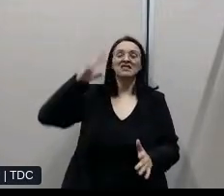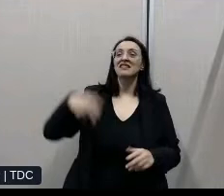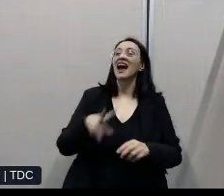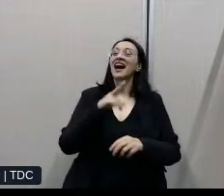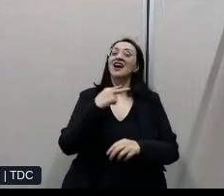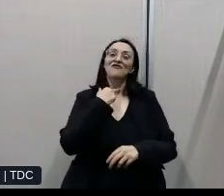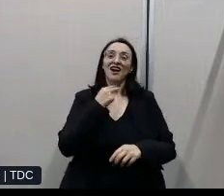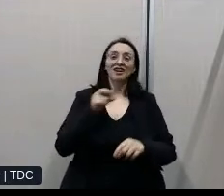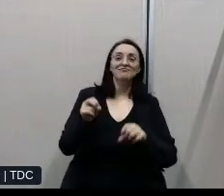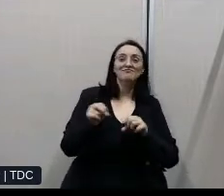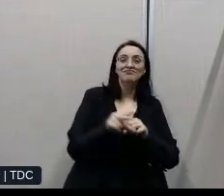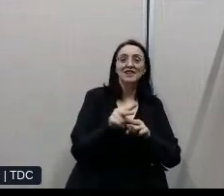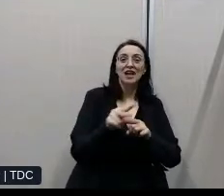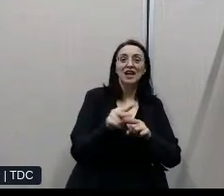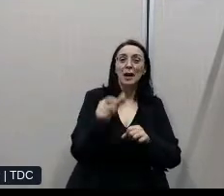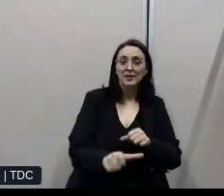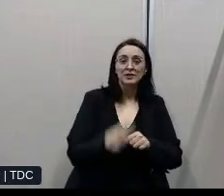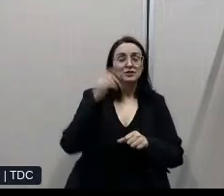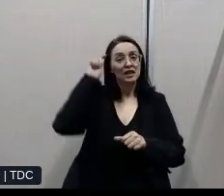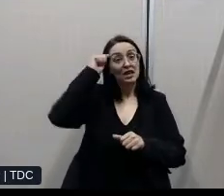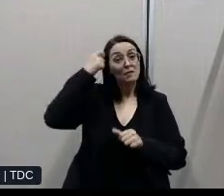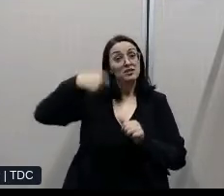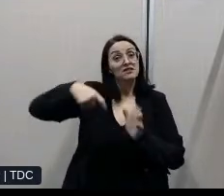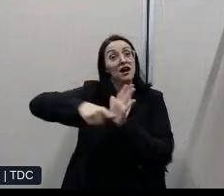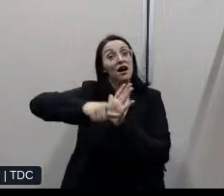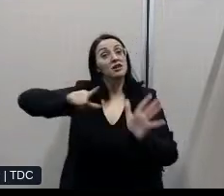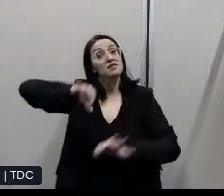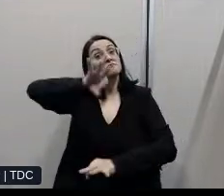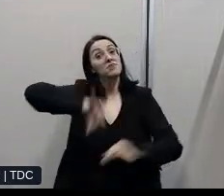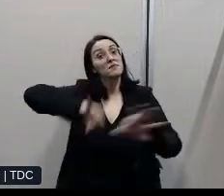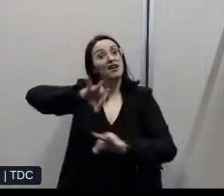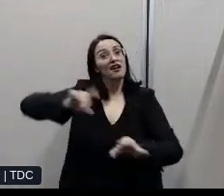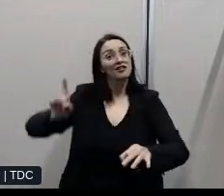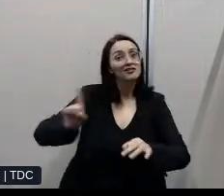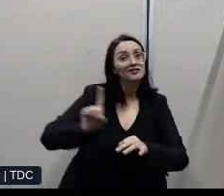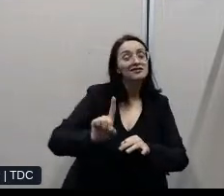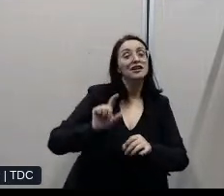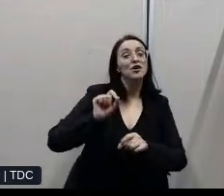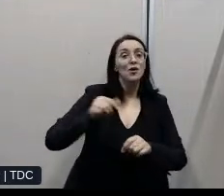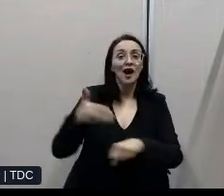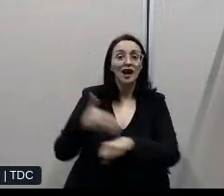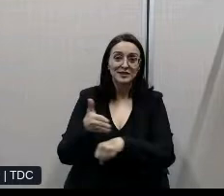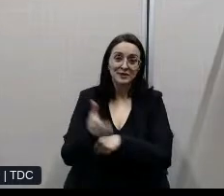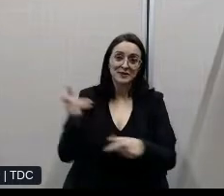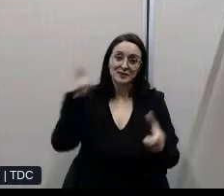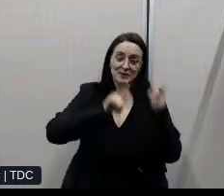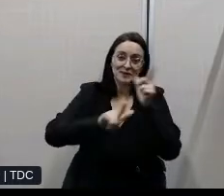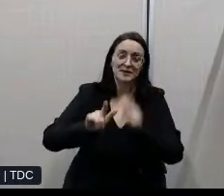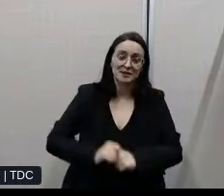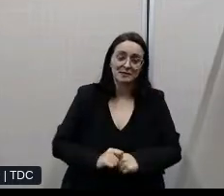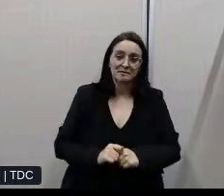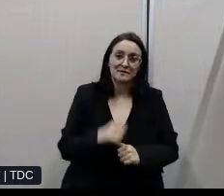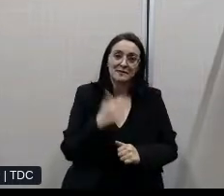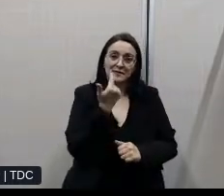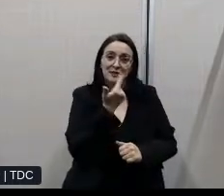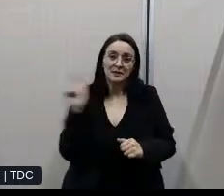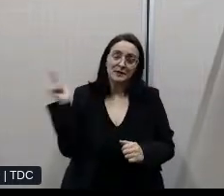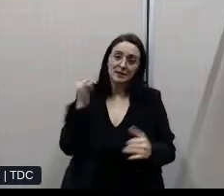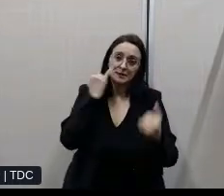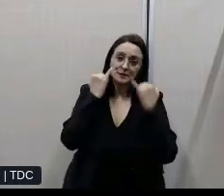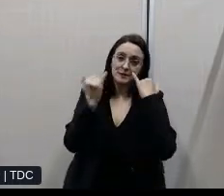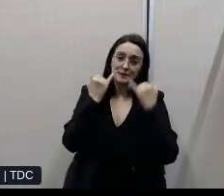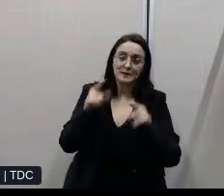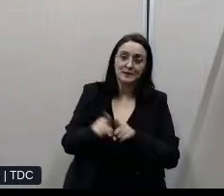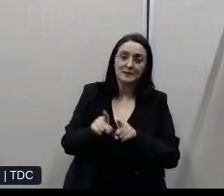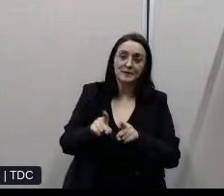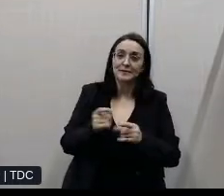abrir uma vaga específica para pessoas negras, a gente tem que dar o preparo para essas pessoas para que elas tenham acesso a isso. Aí uma outra